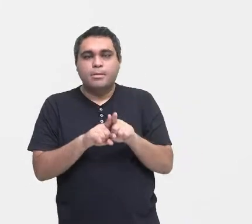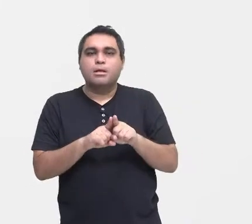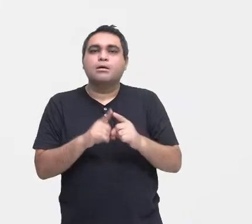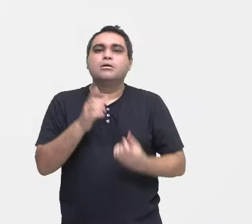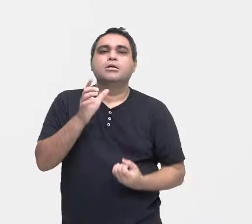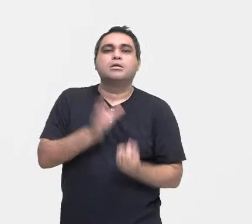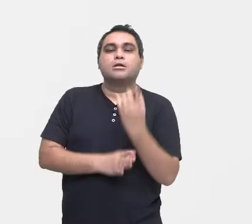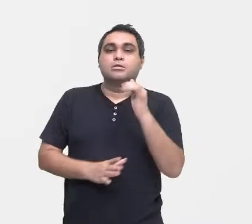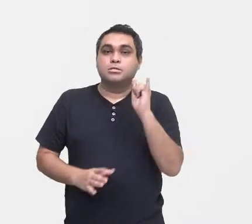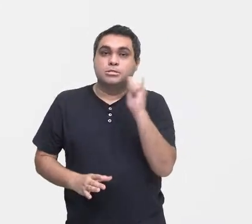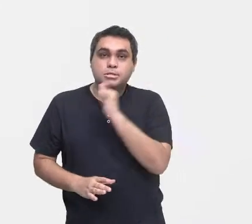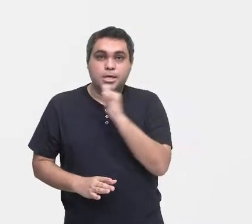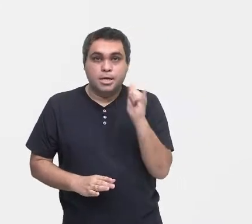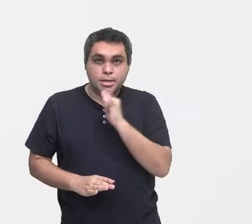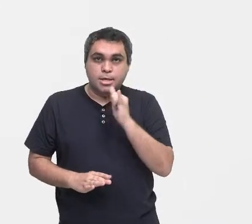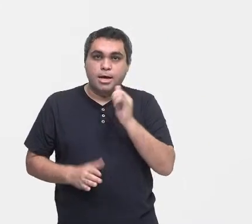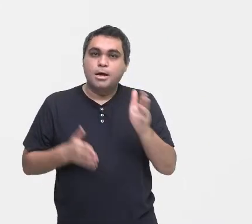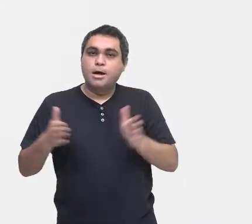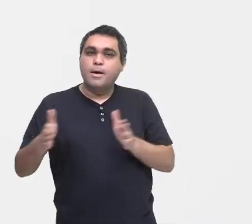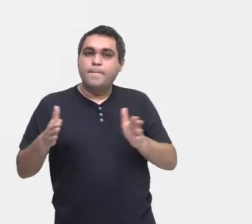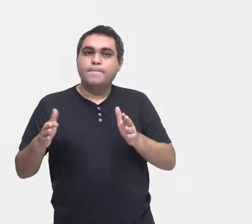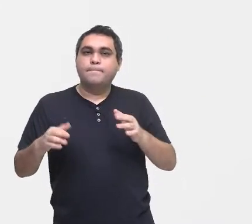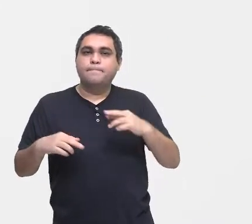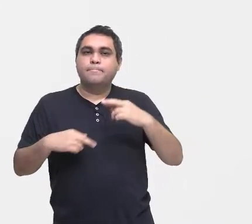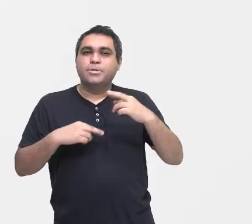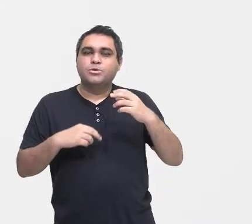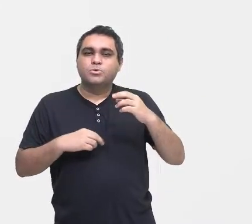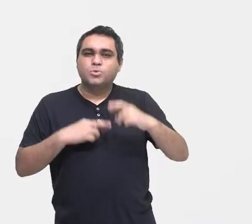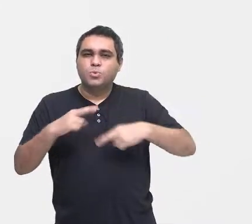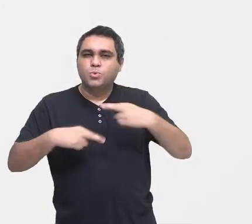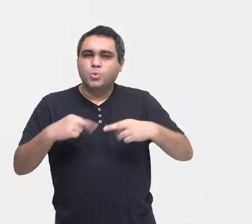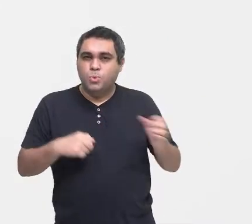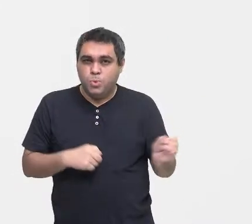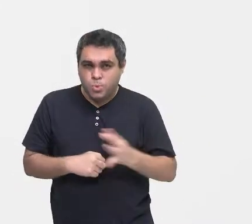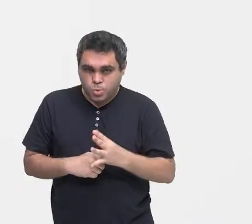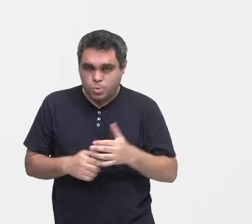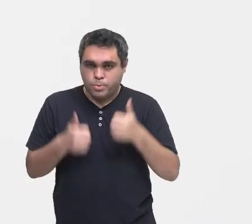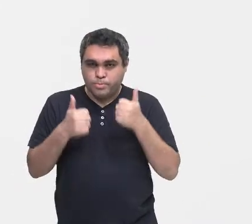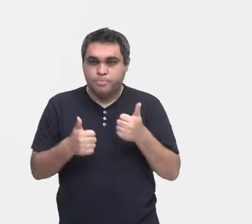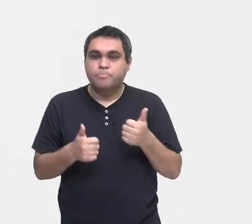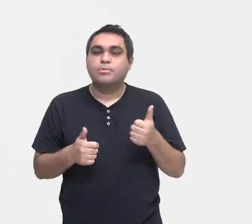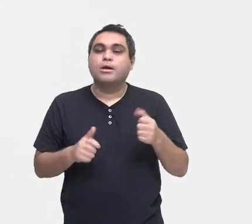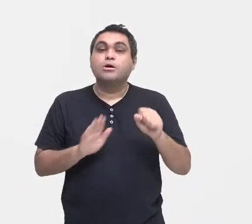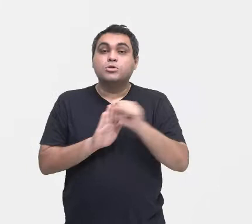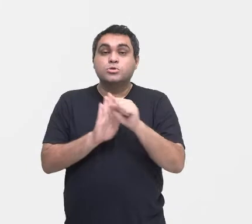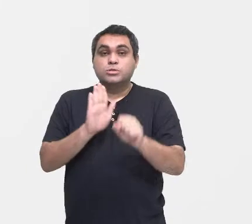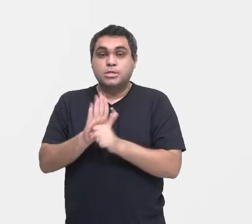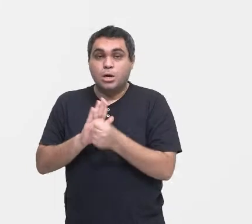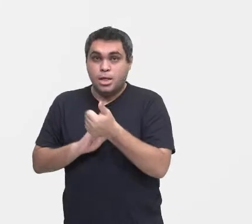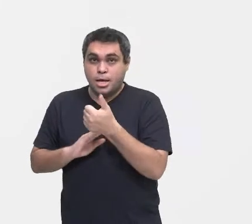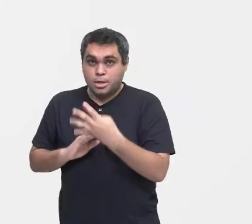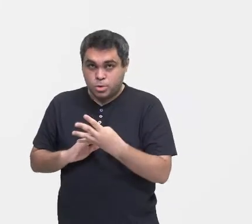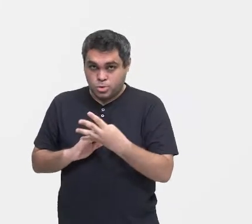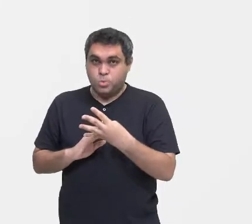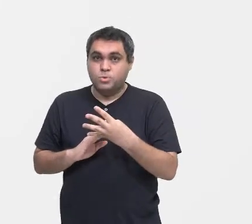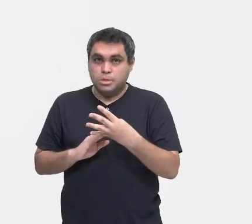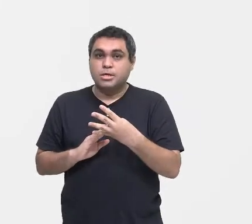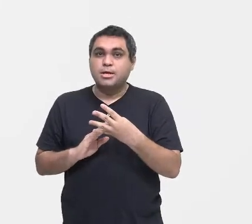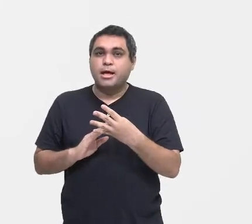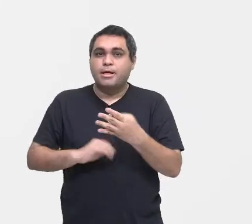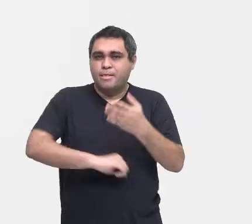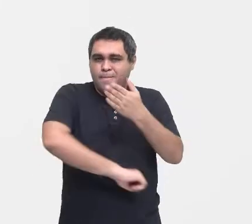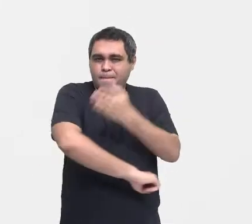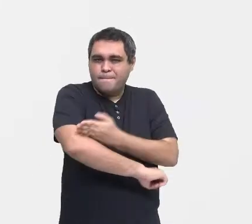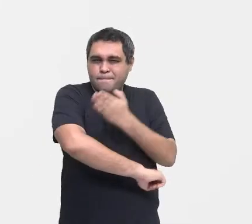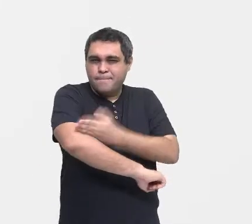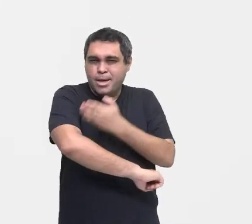e ele alcançou ali no século XIV, né? No século XIV, então, na Itália, no final da Idade Média, há uma mudança ali da Idade